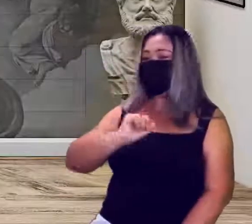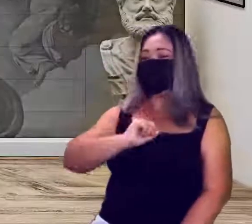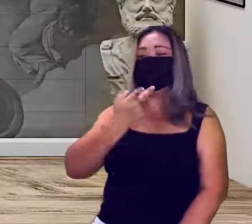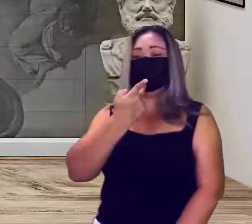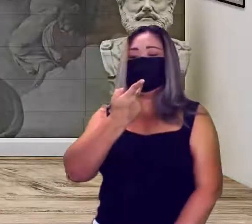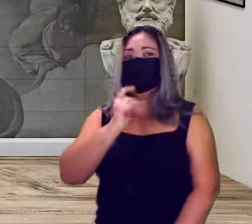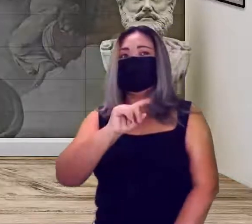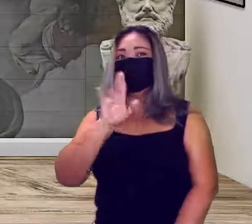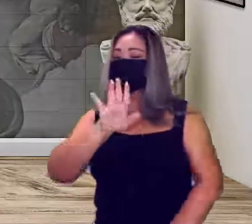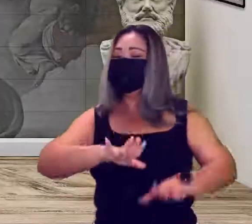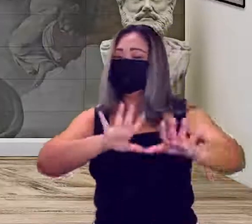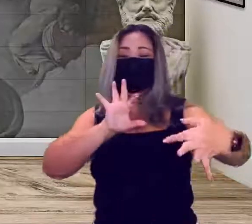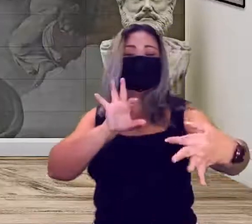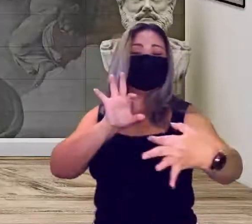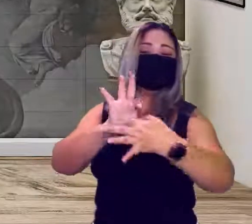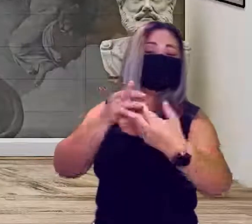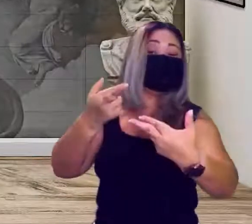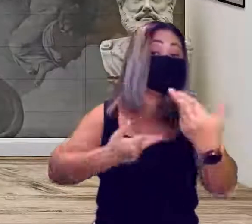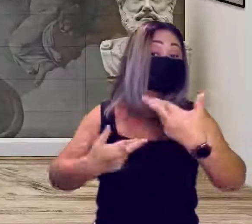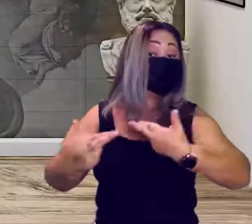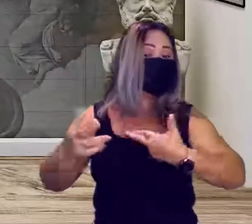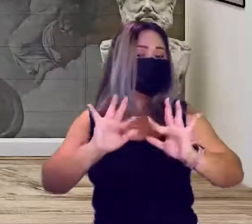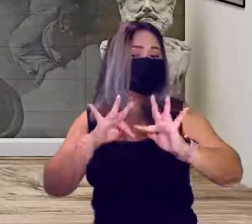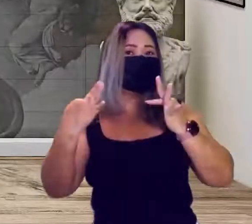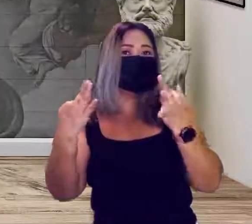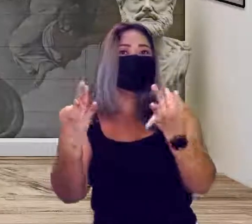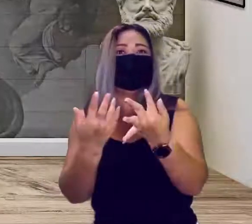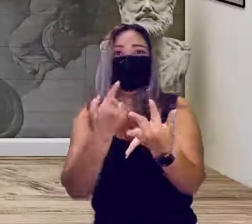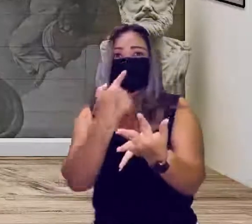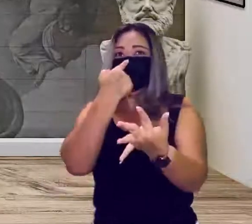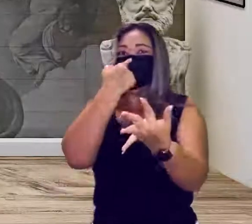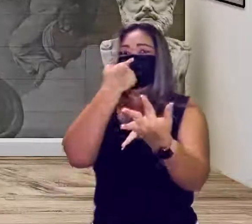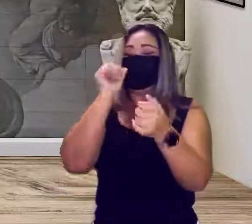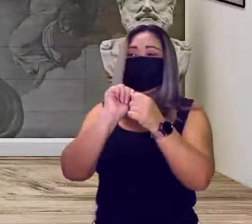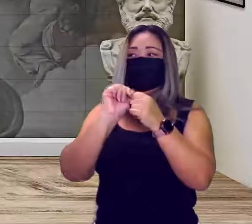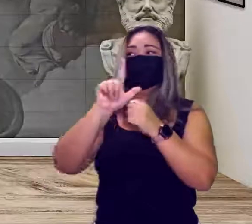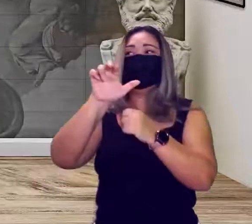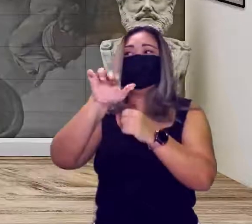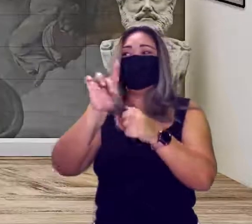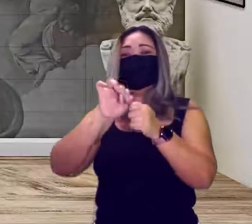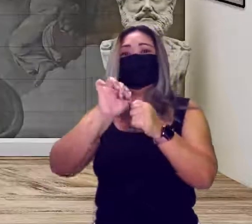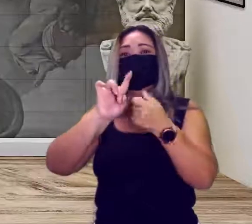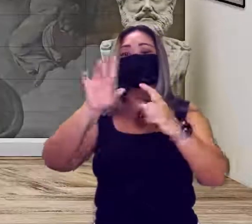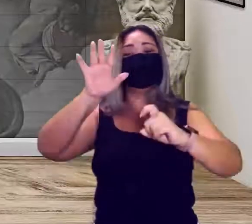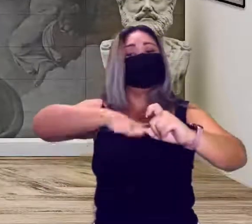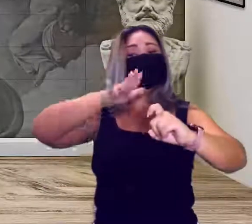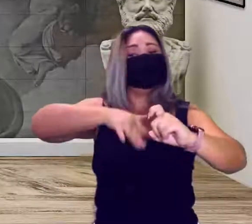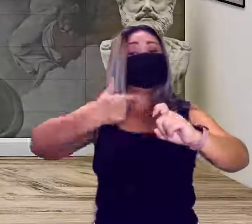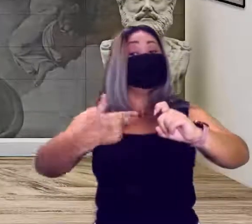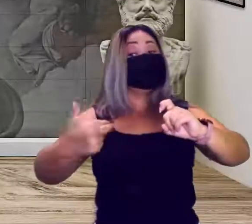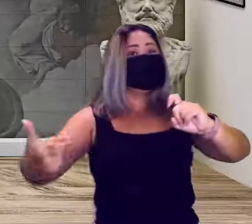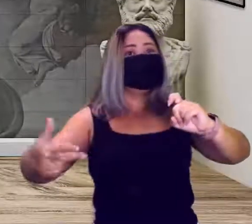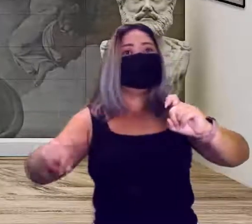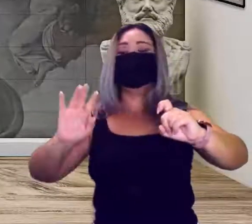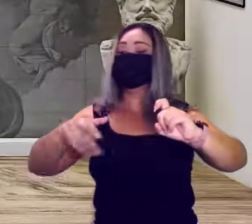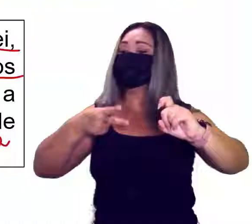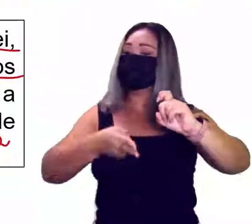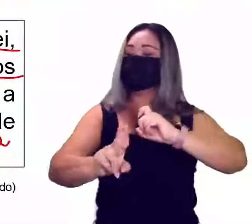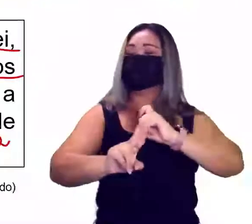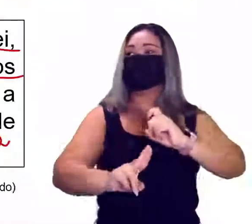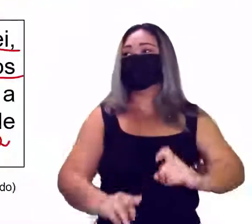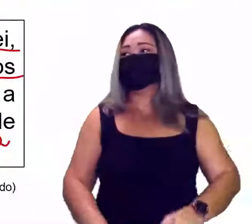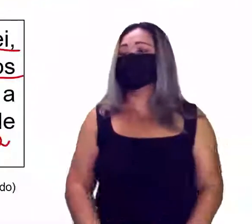essa história, mas é uma relação de família, né? De intimidade sobre as lendas, sobre os mitos, etc. Vamos lá, continuando, olha